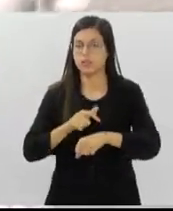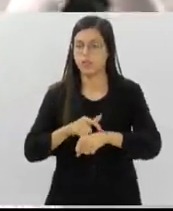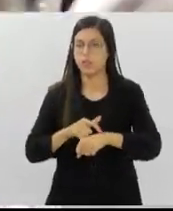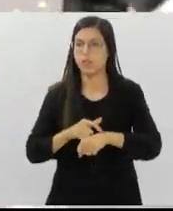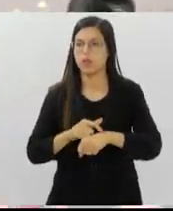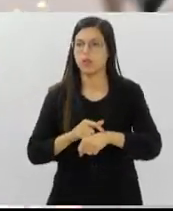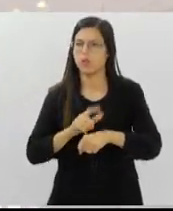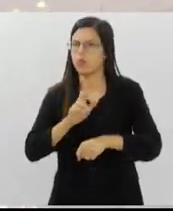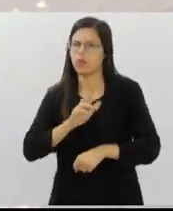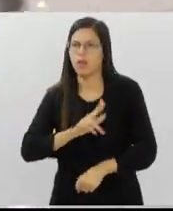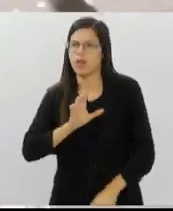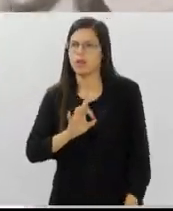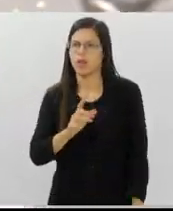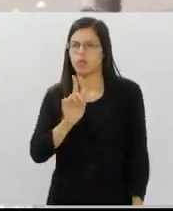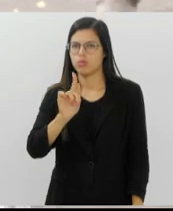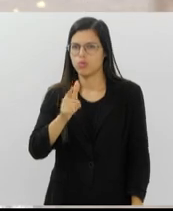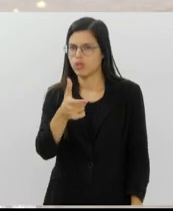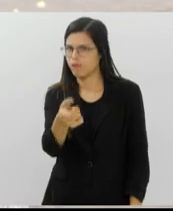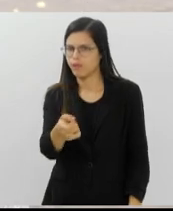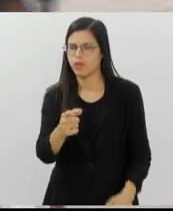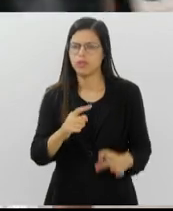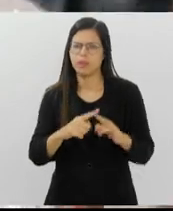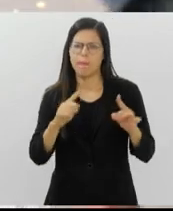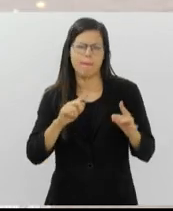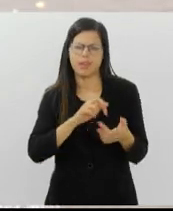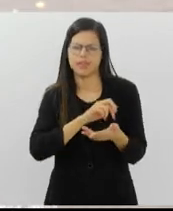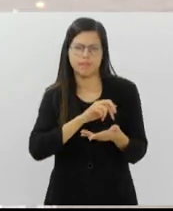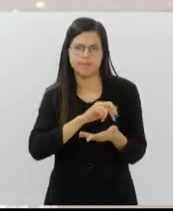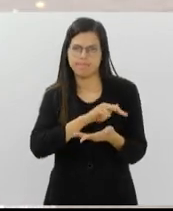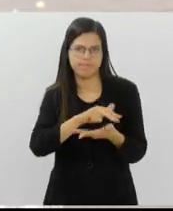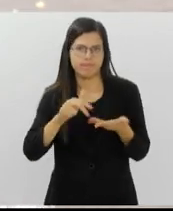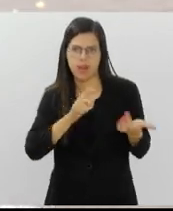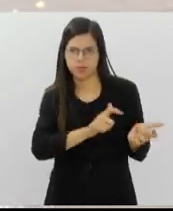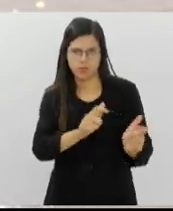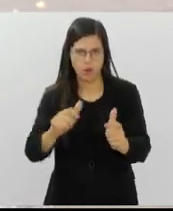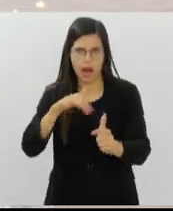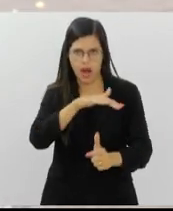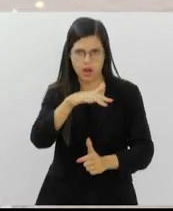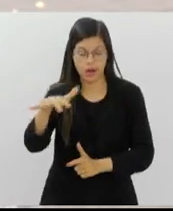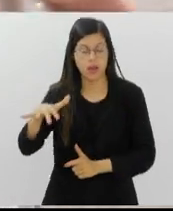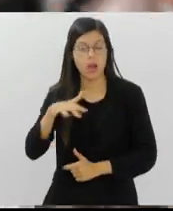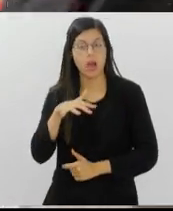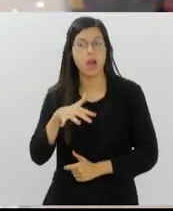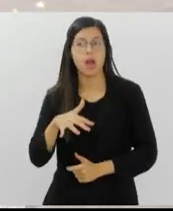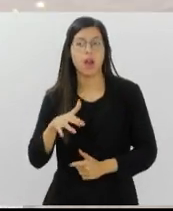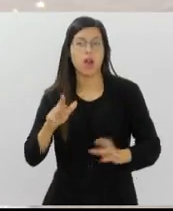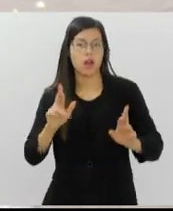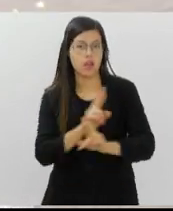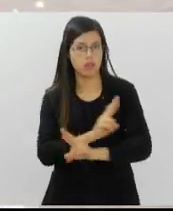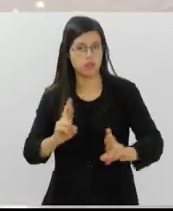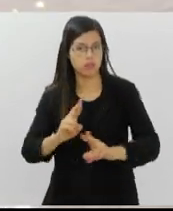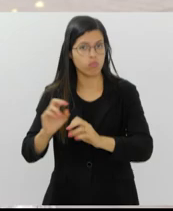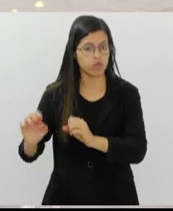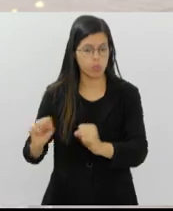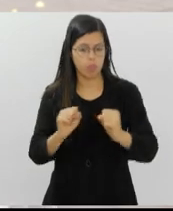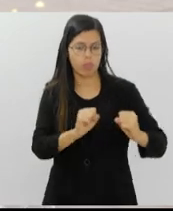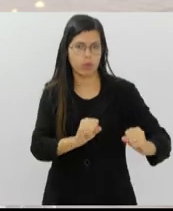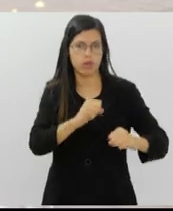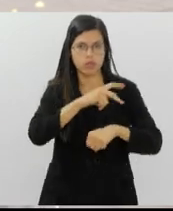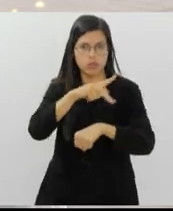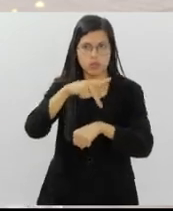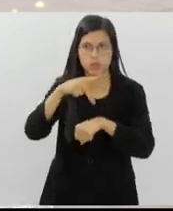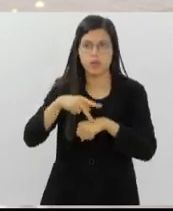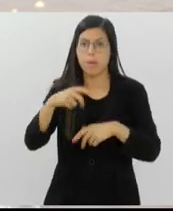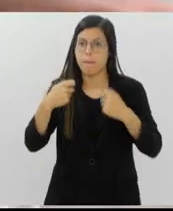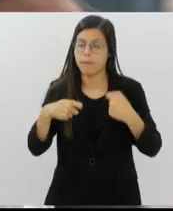no G20, mas em todos os espaços multilaterais, sobre a diferente relação de poder entre os países. Nós precisamos de relações